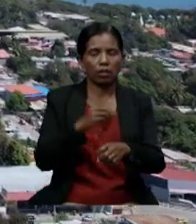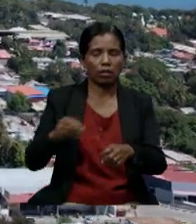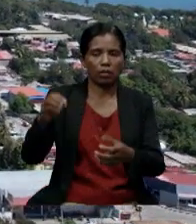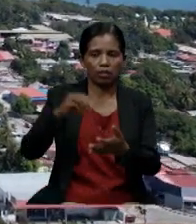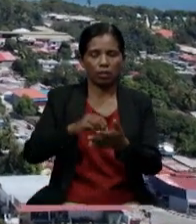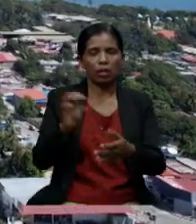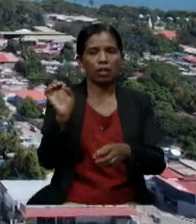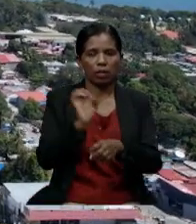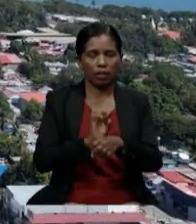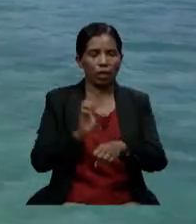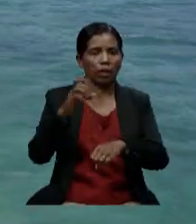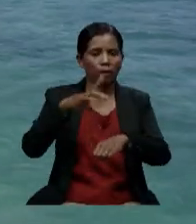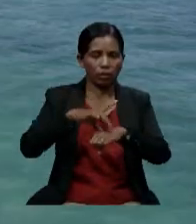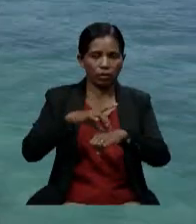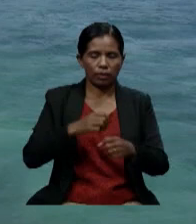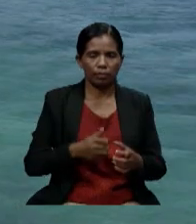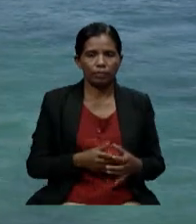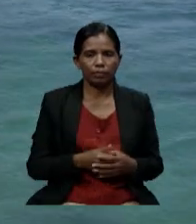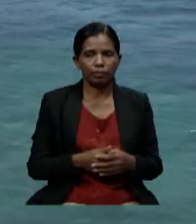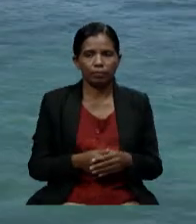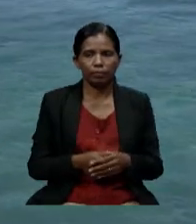conservação ecologia.